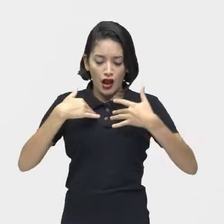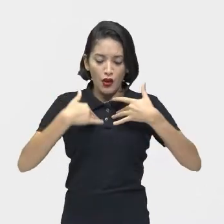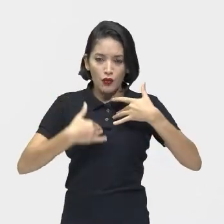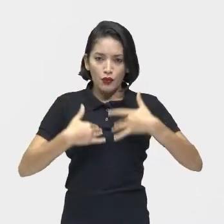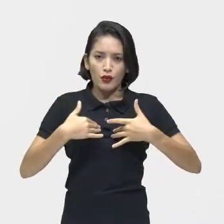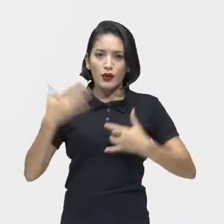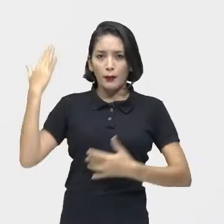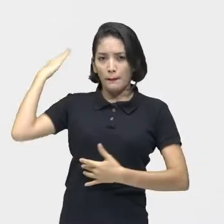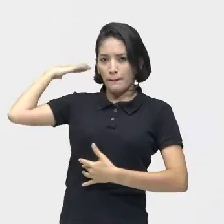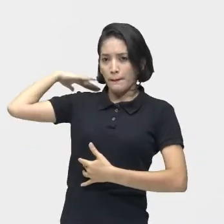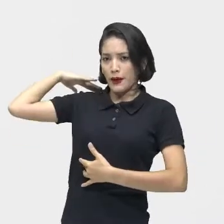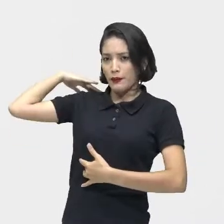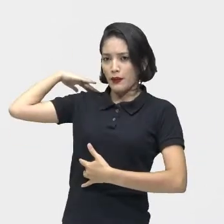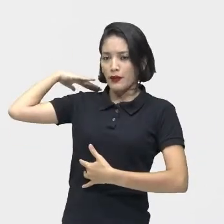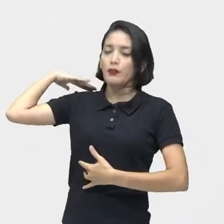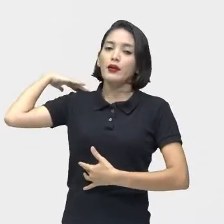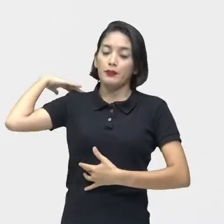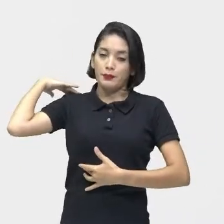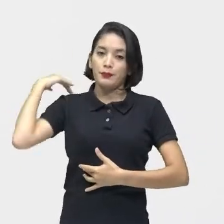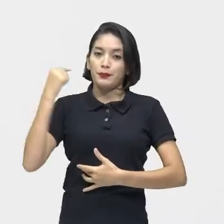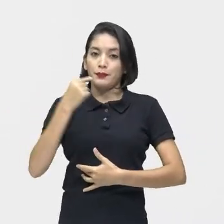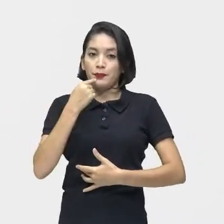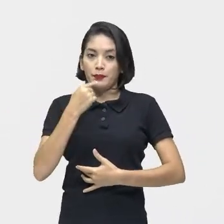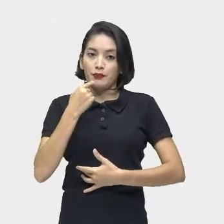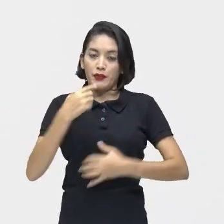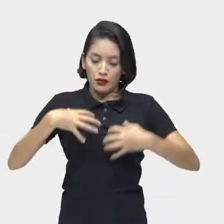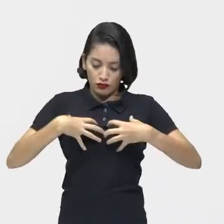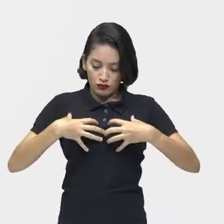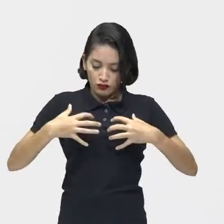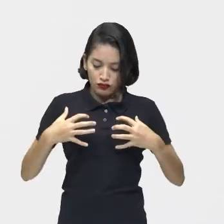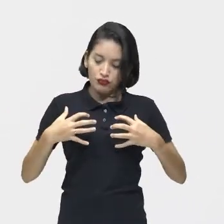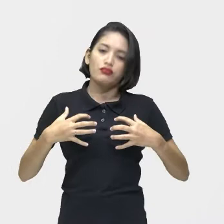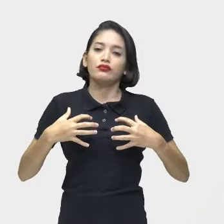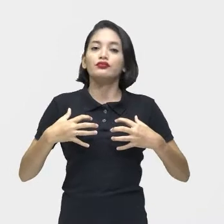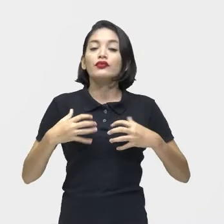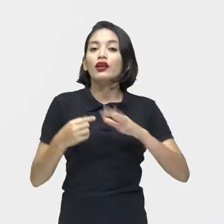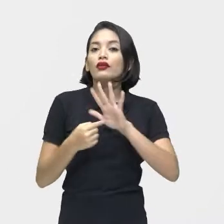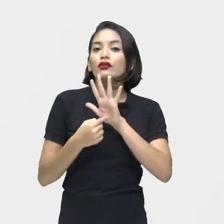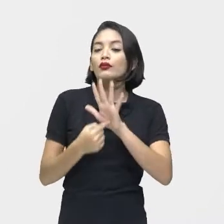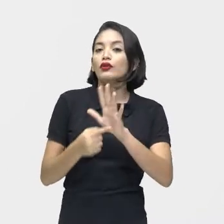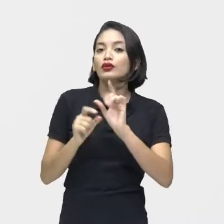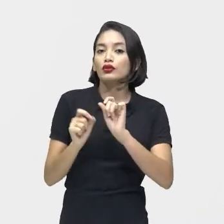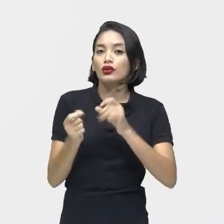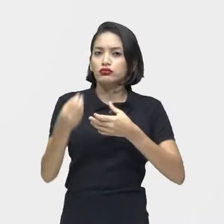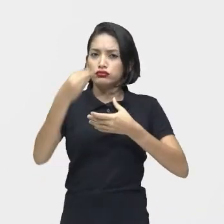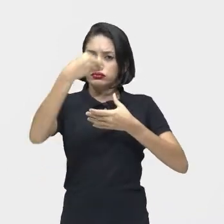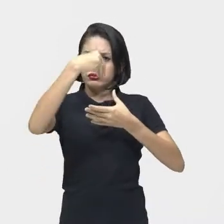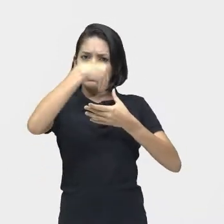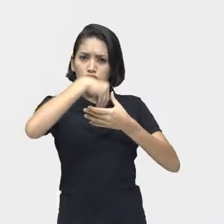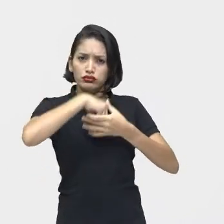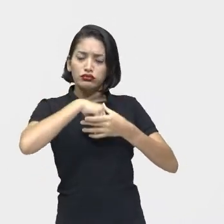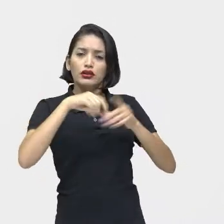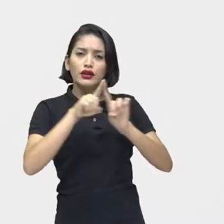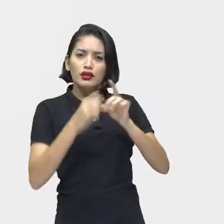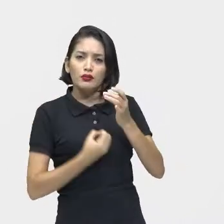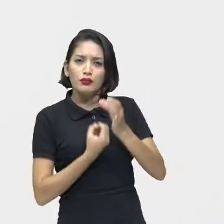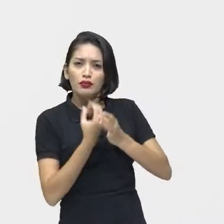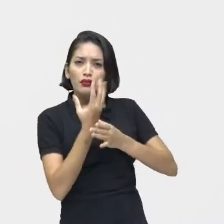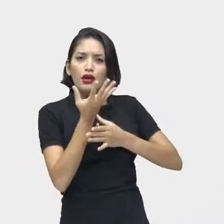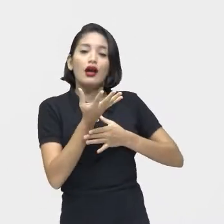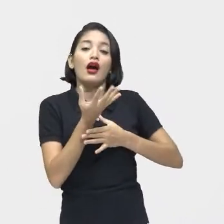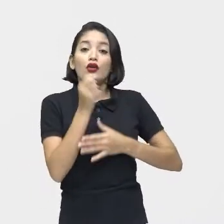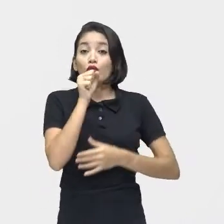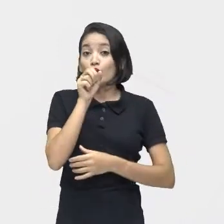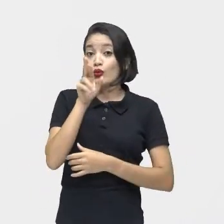das costas, perto das nossas costelas. Ele vai permitir a entrada e a saída do ar dos